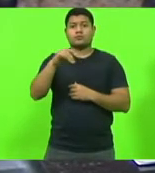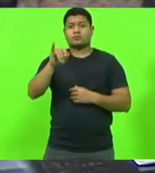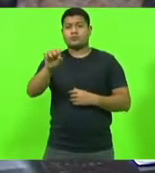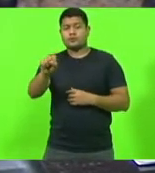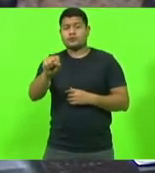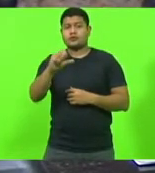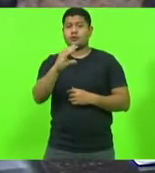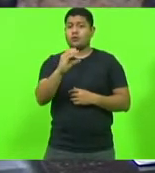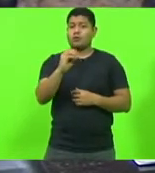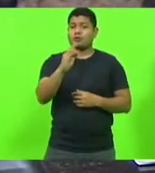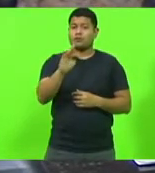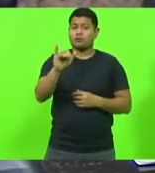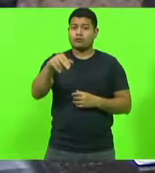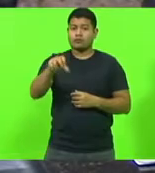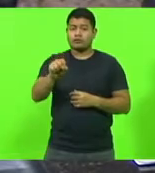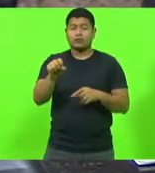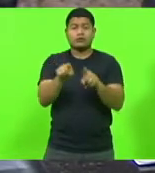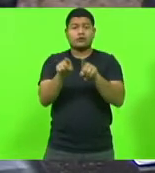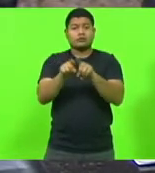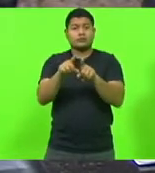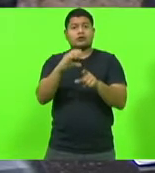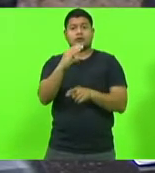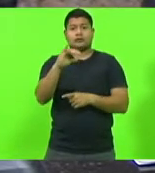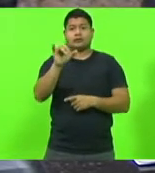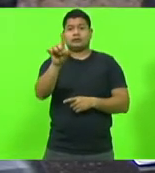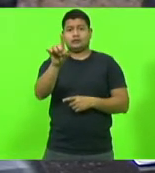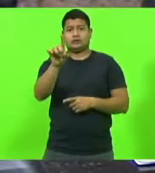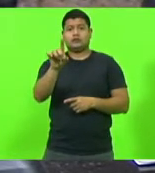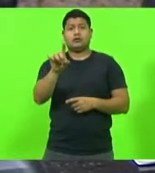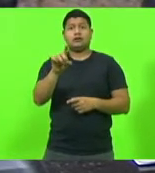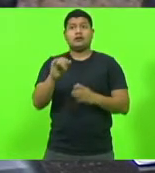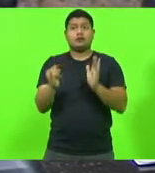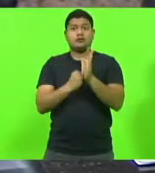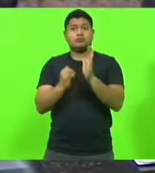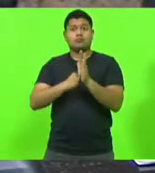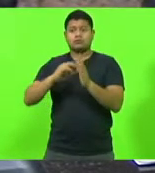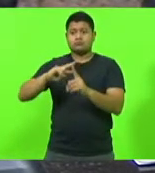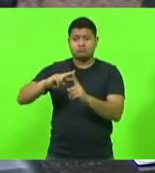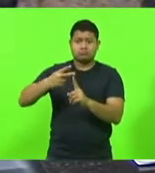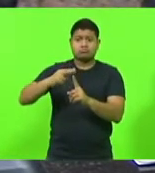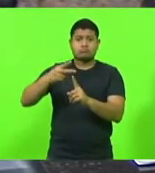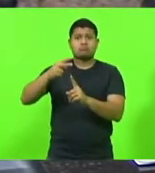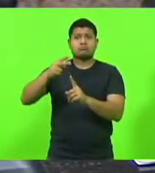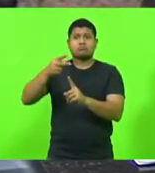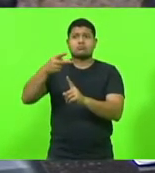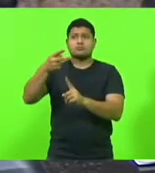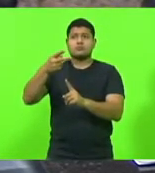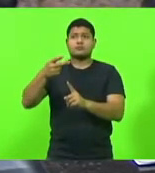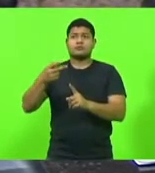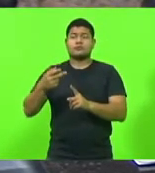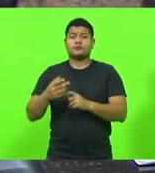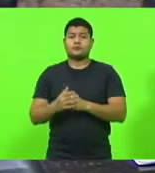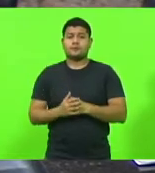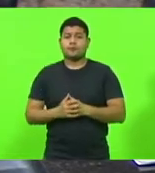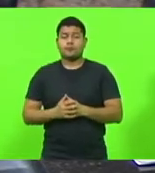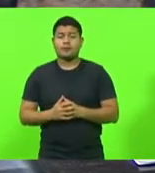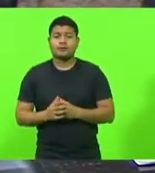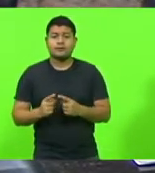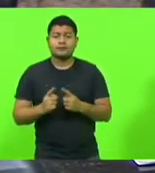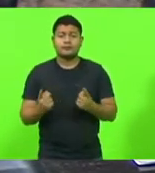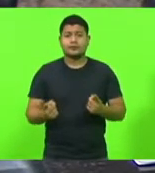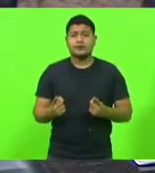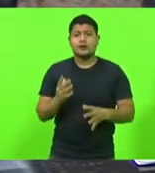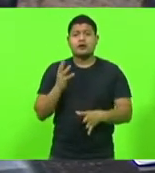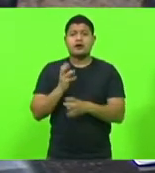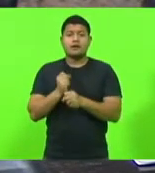COFINS e da CID. Ou seja, imposto sobre o imposto. Então, esse cálculo,